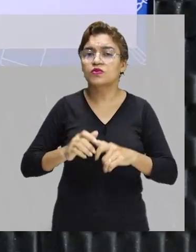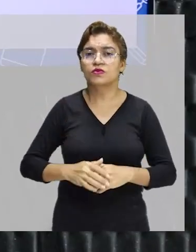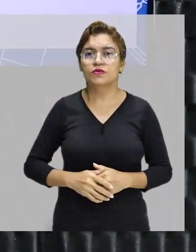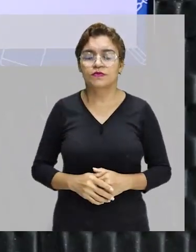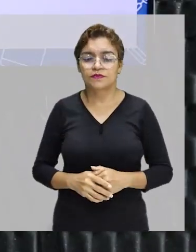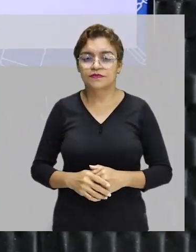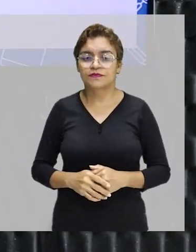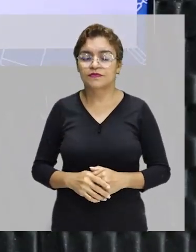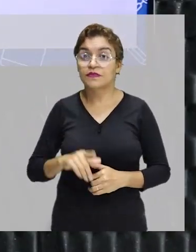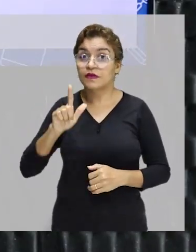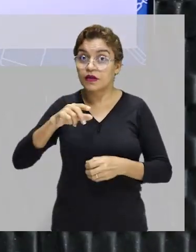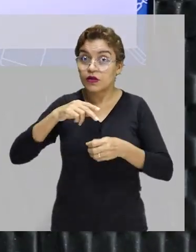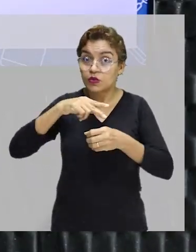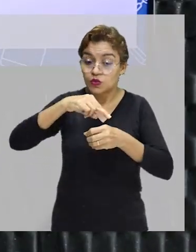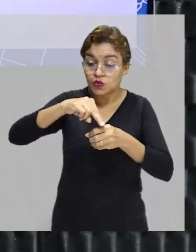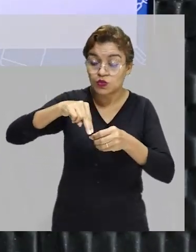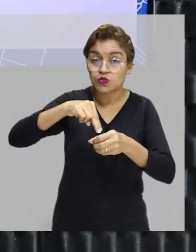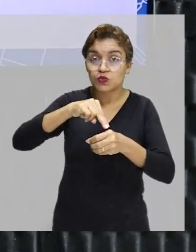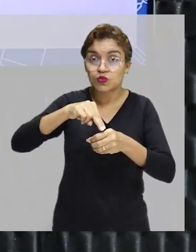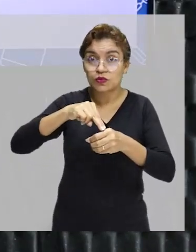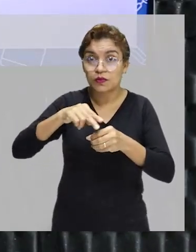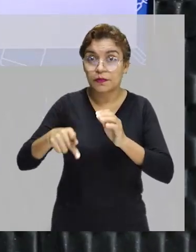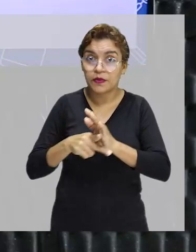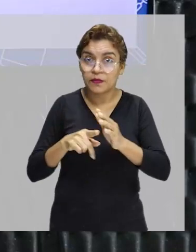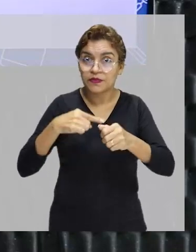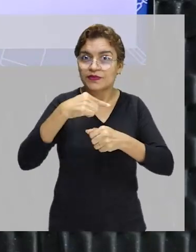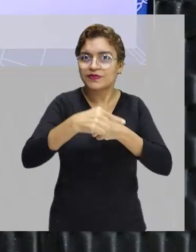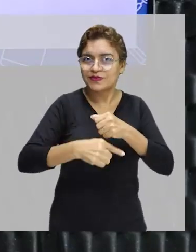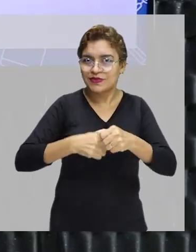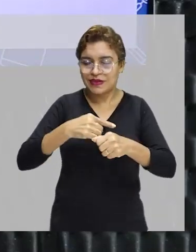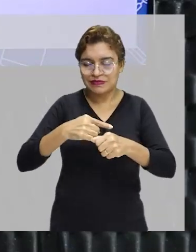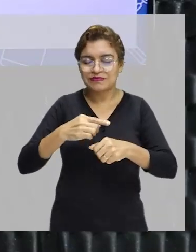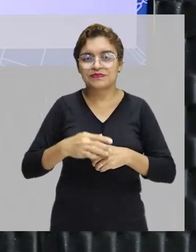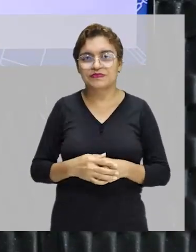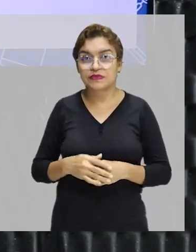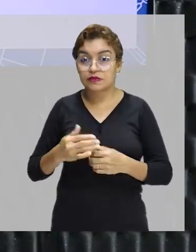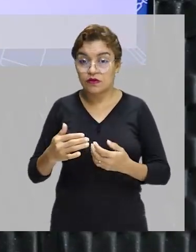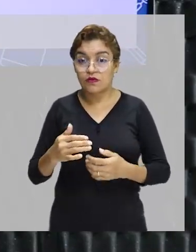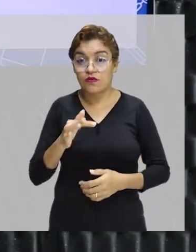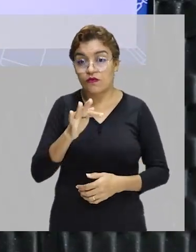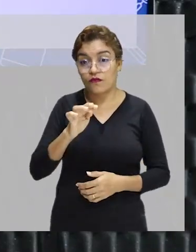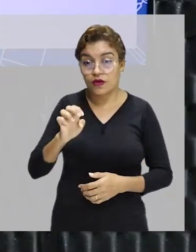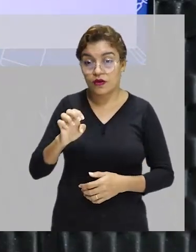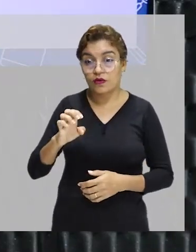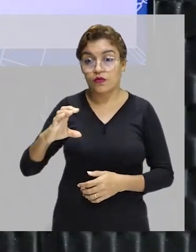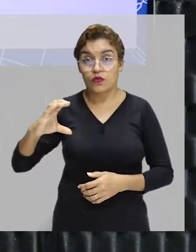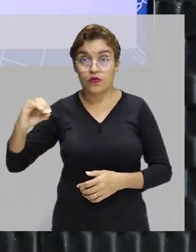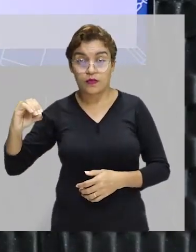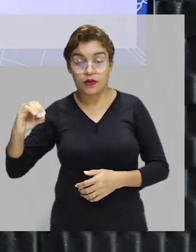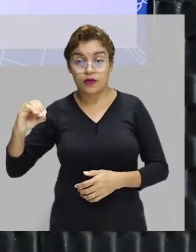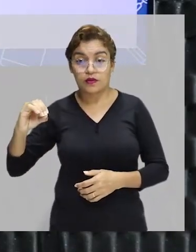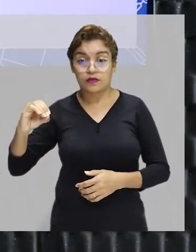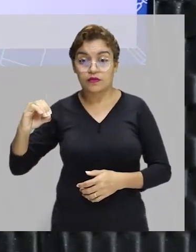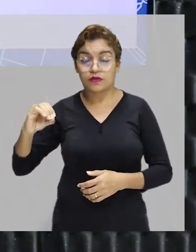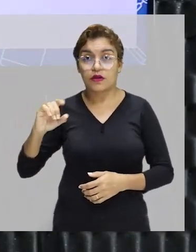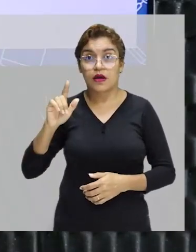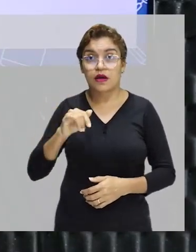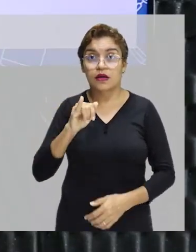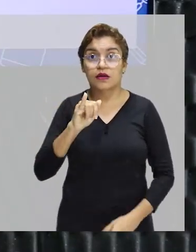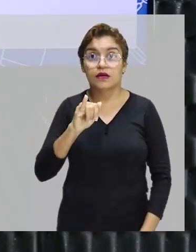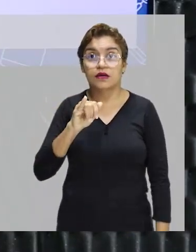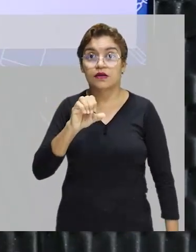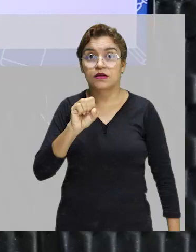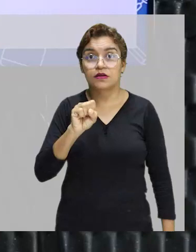Estão presentes no núcleo do átomo. Então, eu posso dizer que o ferro e o cobalto eles são